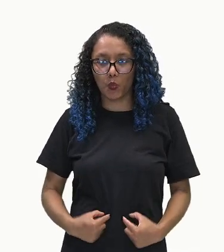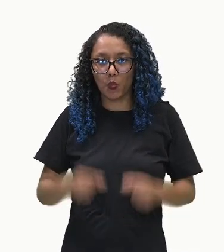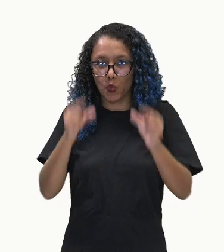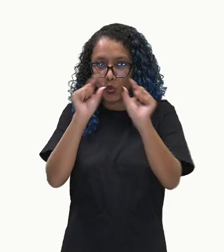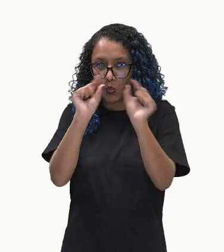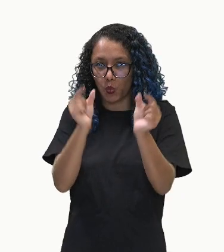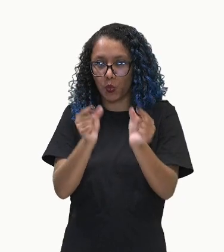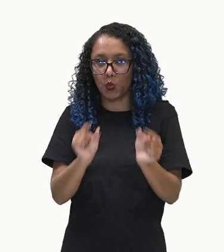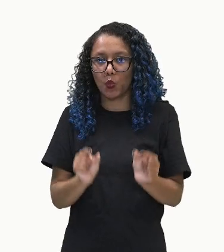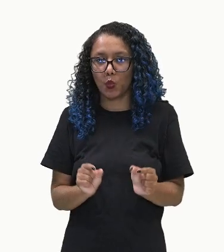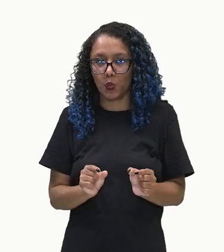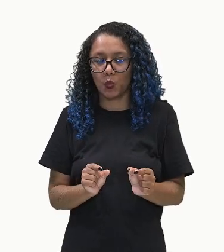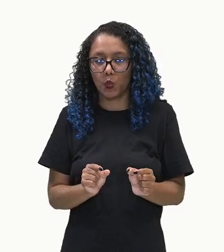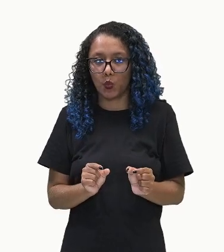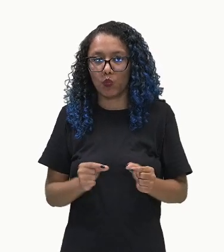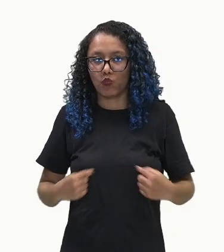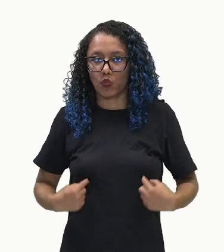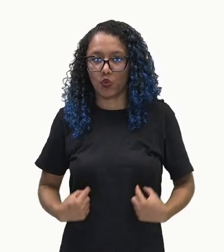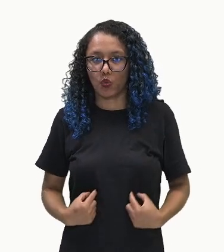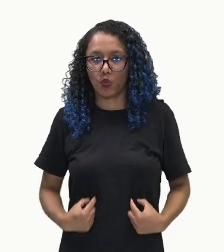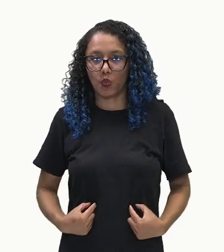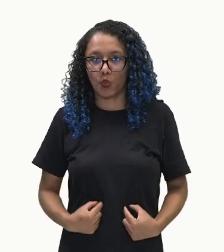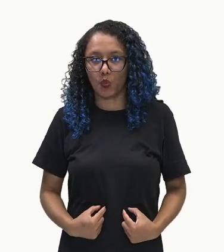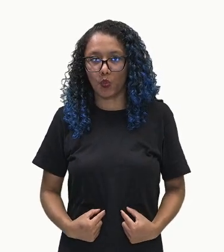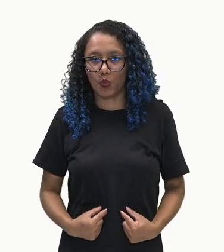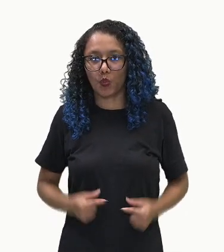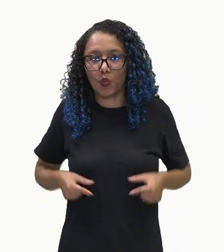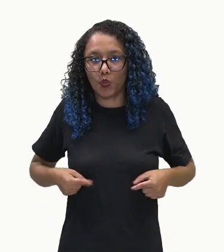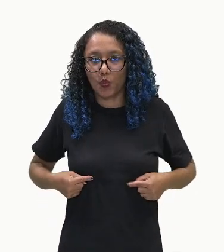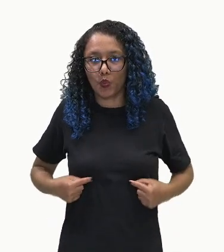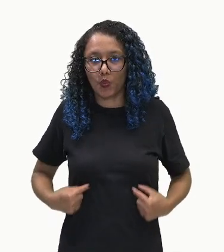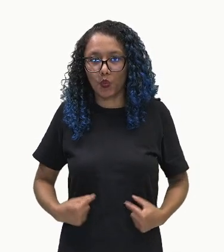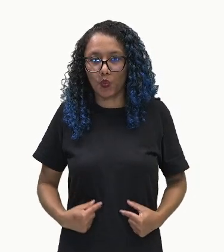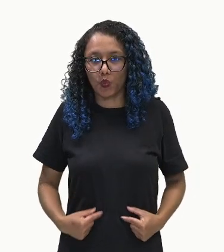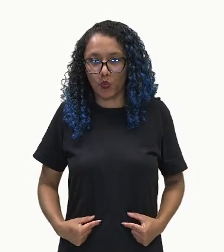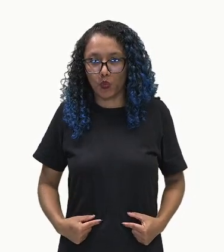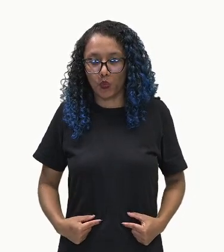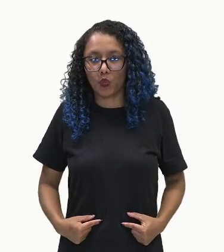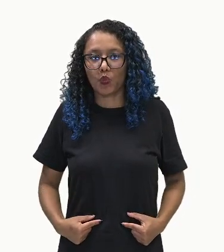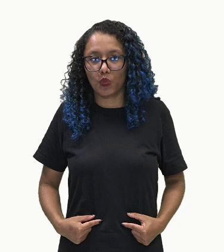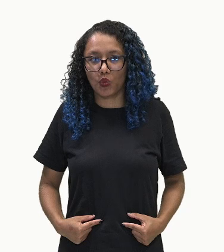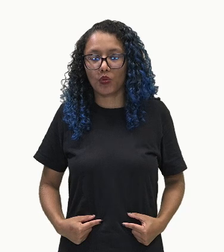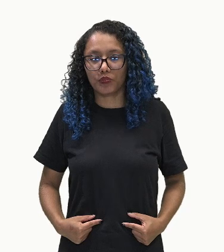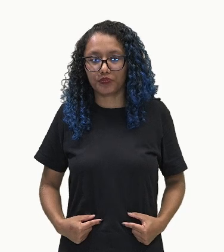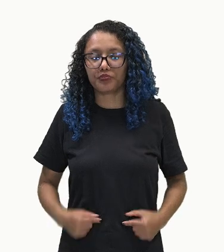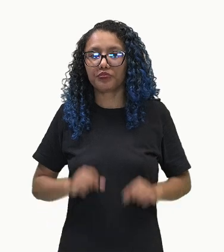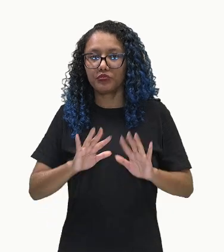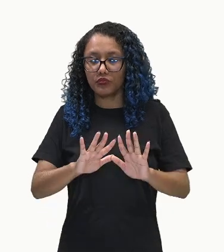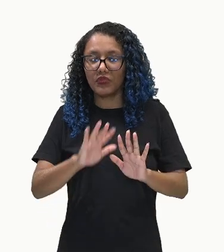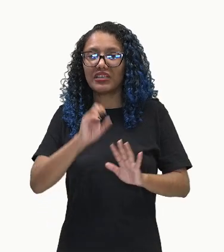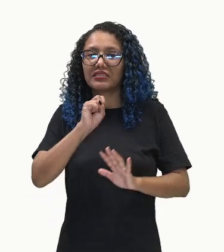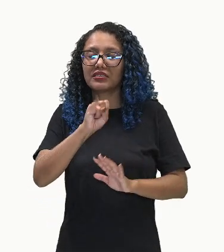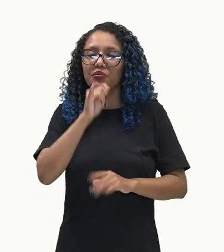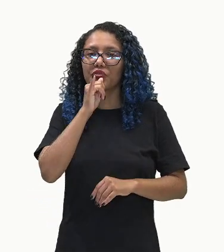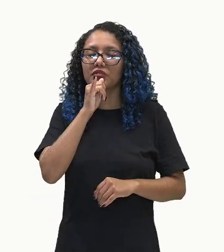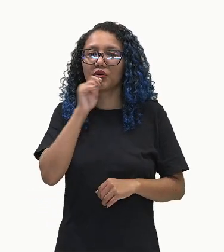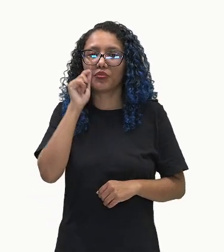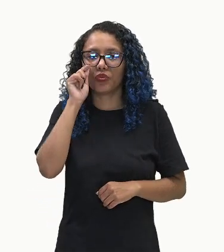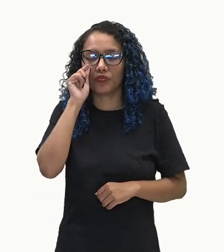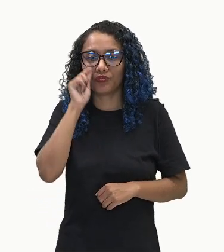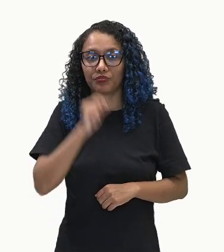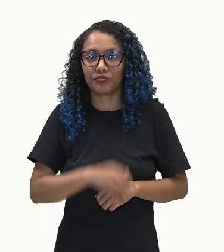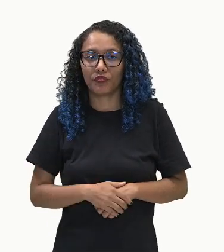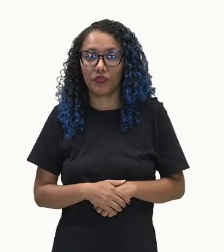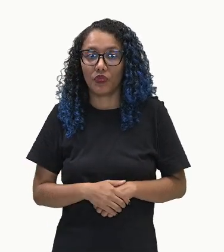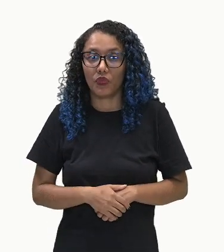que vão enviar a urina para a bexiga, onde ela vai ser acumulada. Mas, se eu puder aumentar